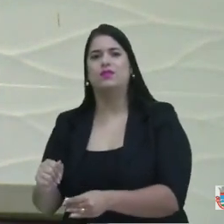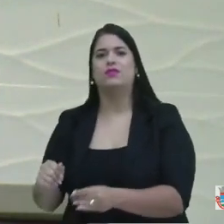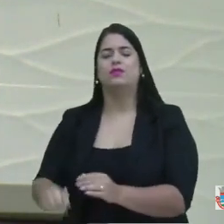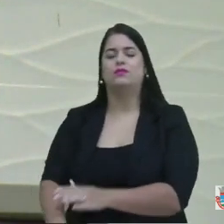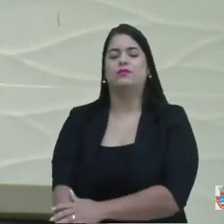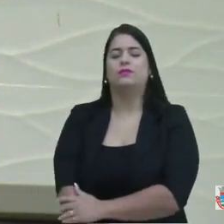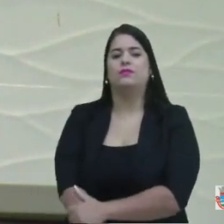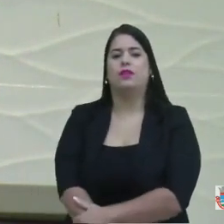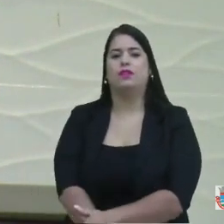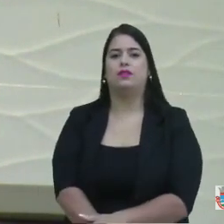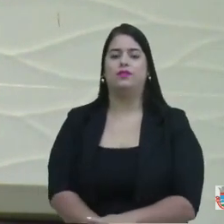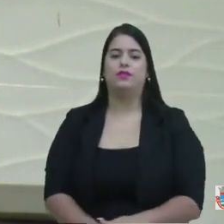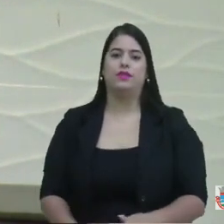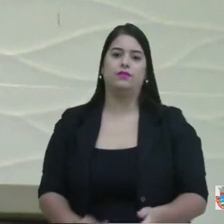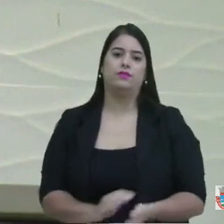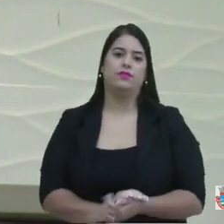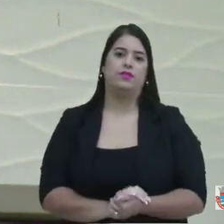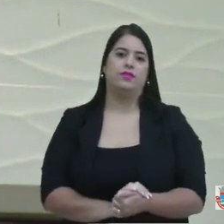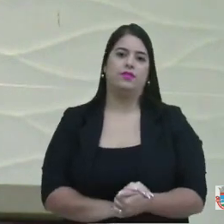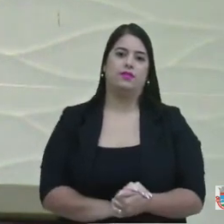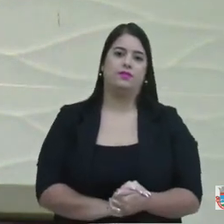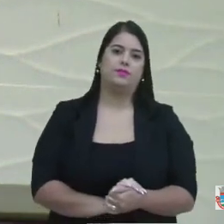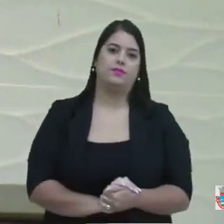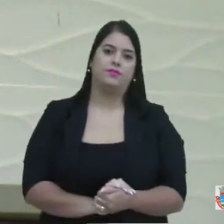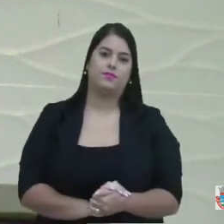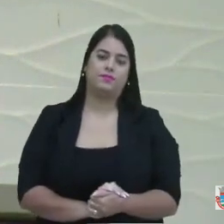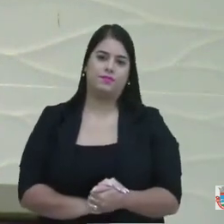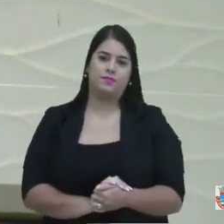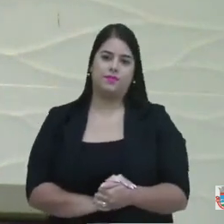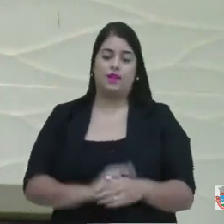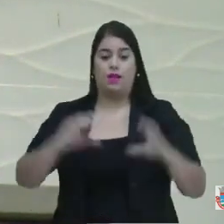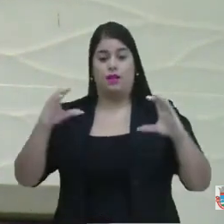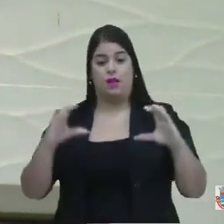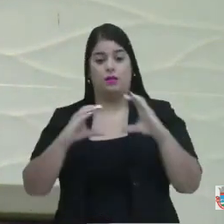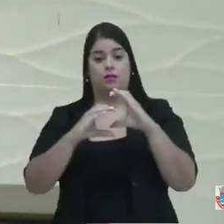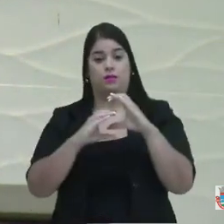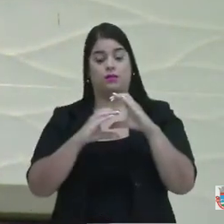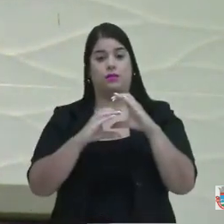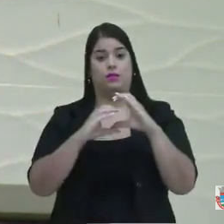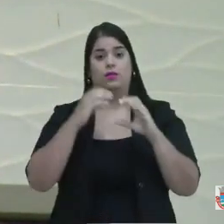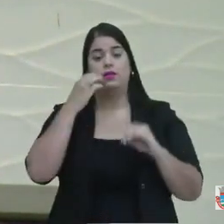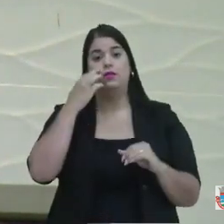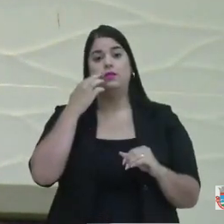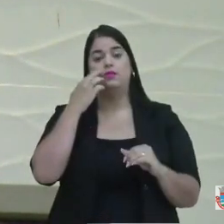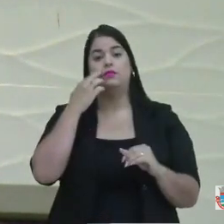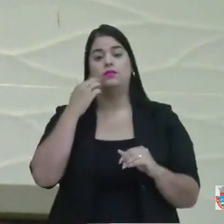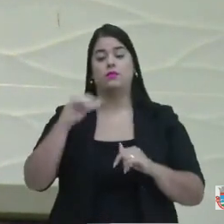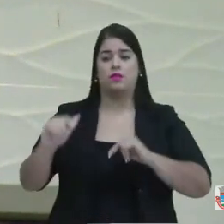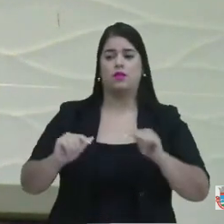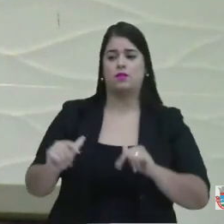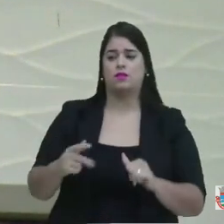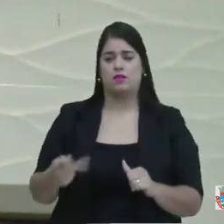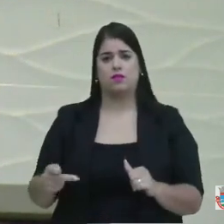Pedro, não ajudava a Compesa a terminar os trabalhos lá dentro da vila?